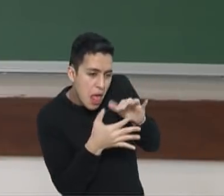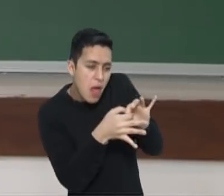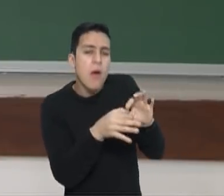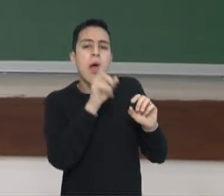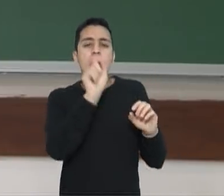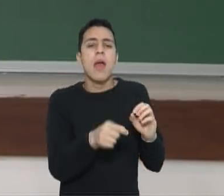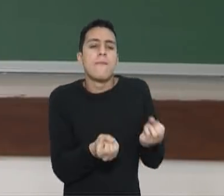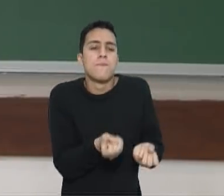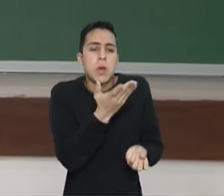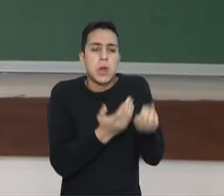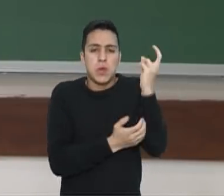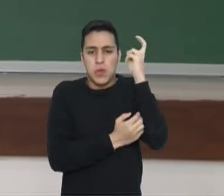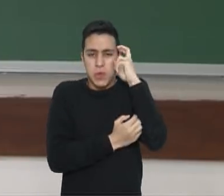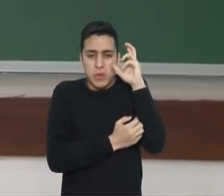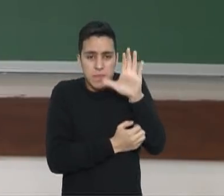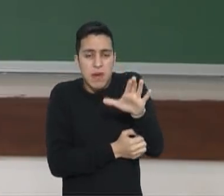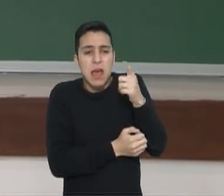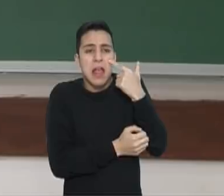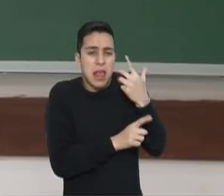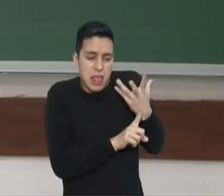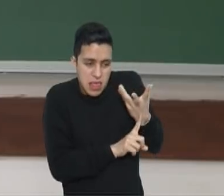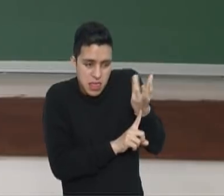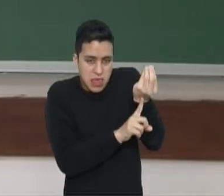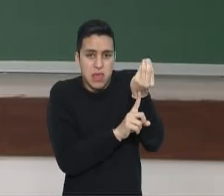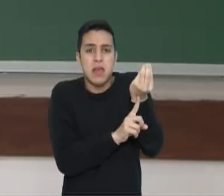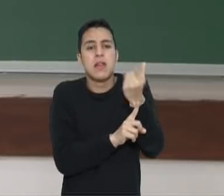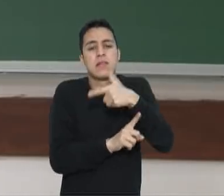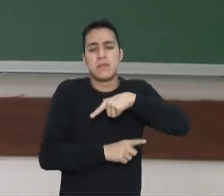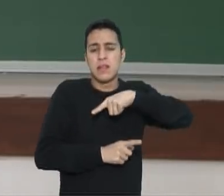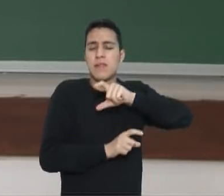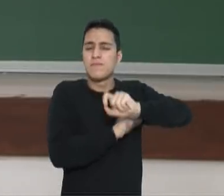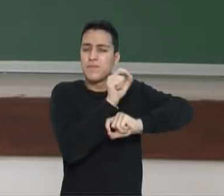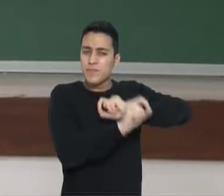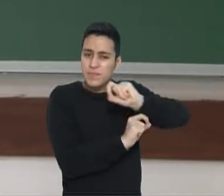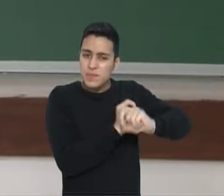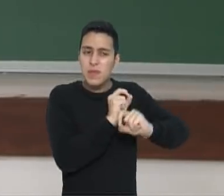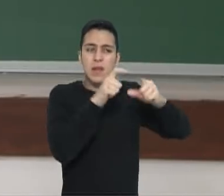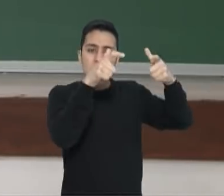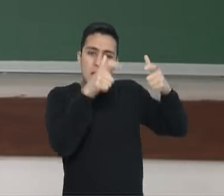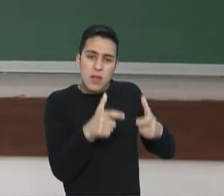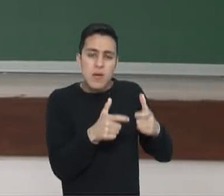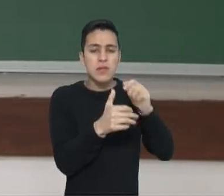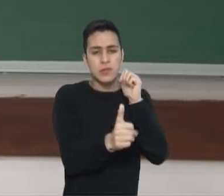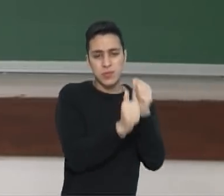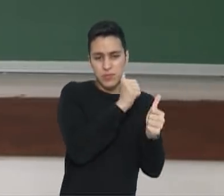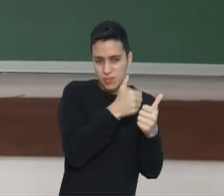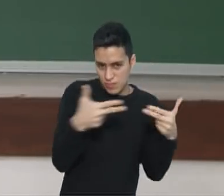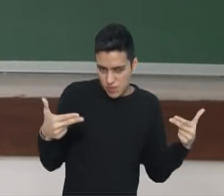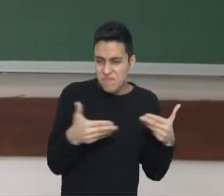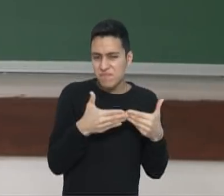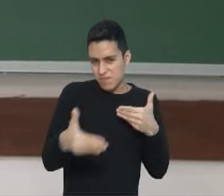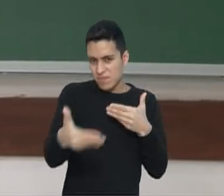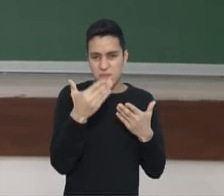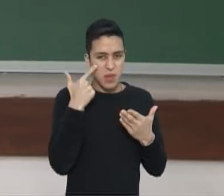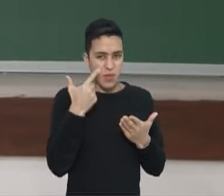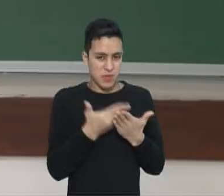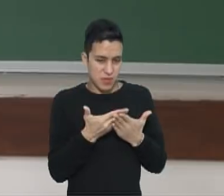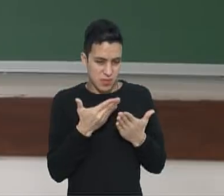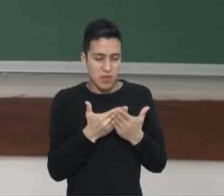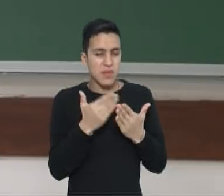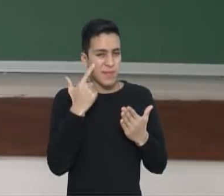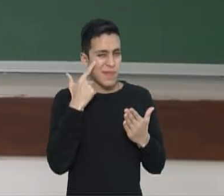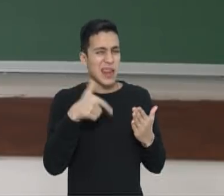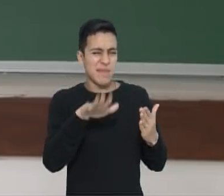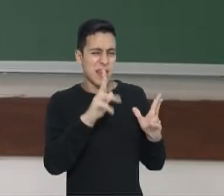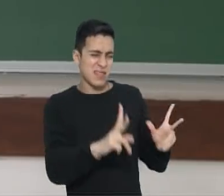produção cultural e artística, em particular no campo dos esportes, que vamos ver na aula de hoje, como